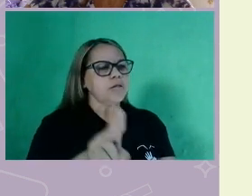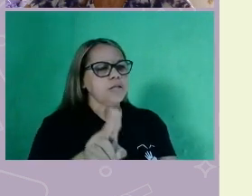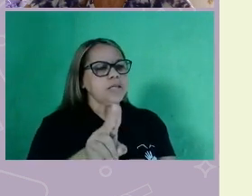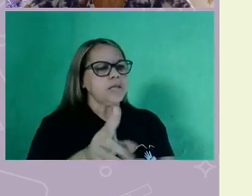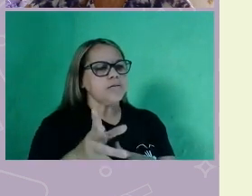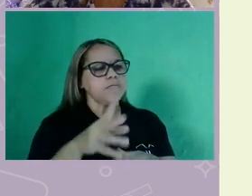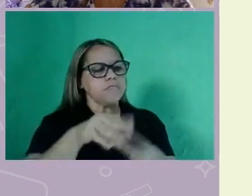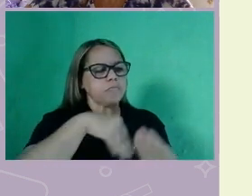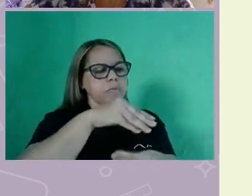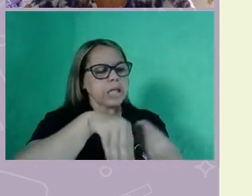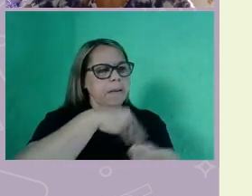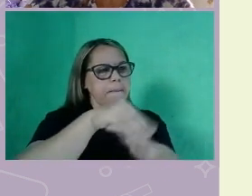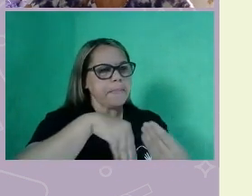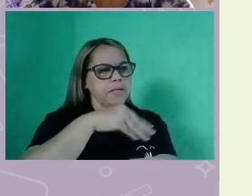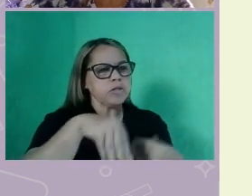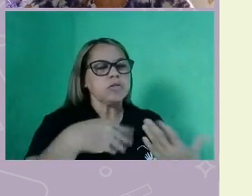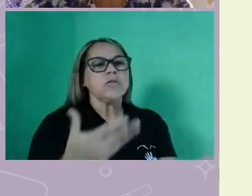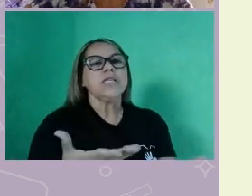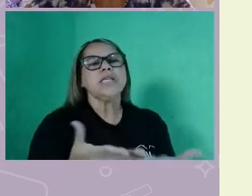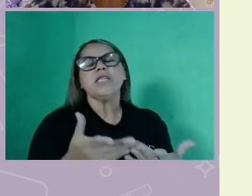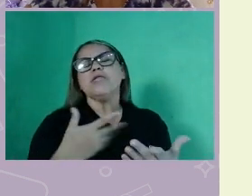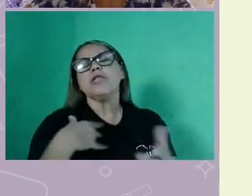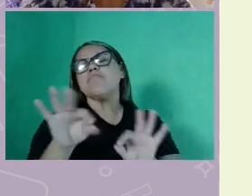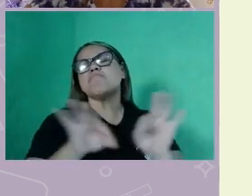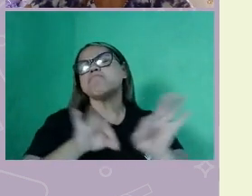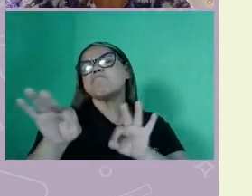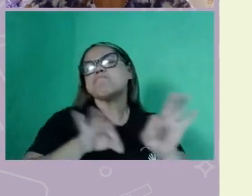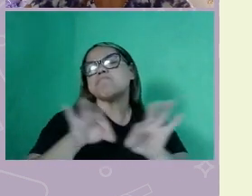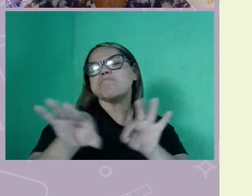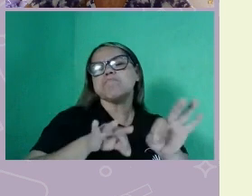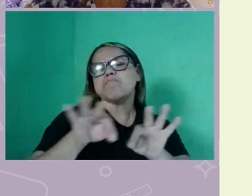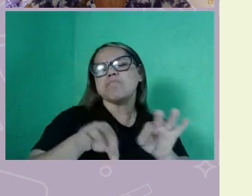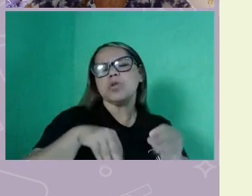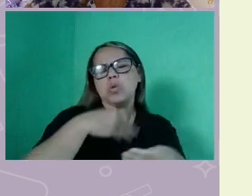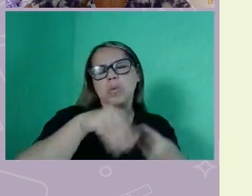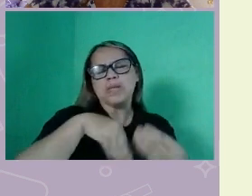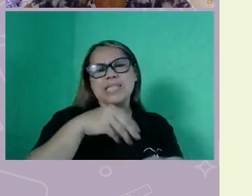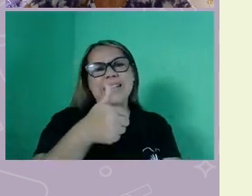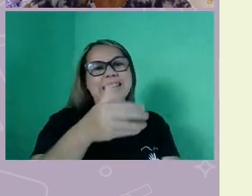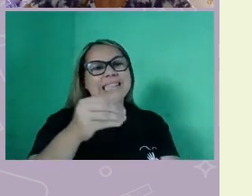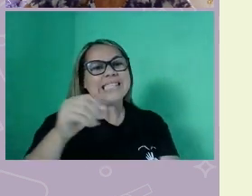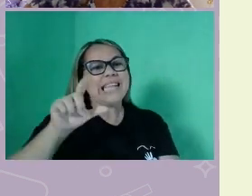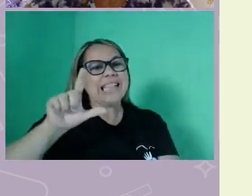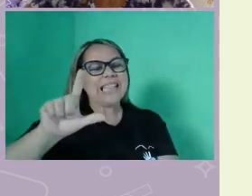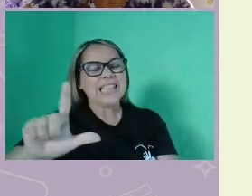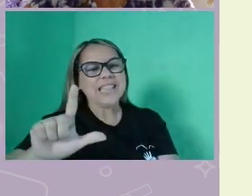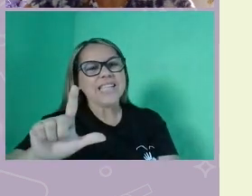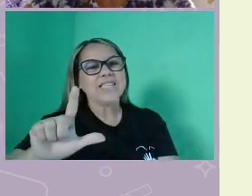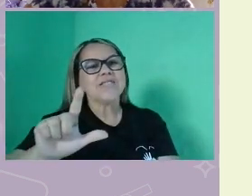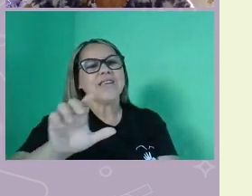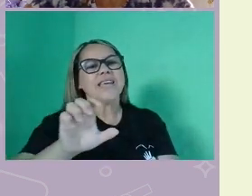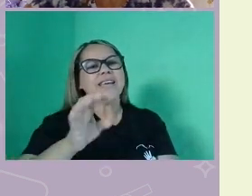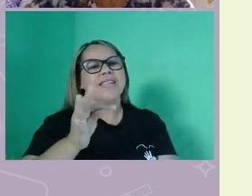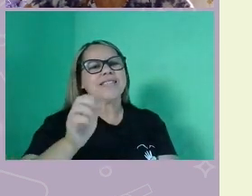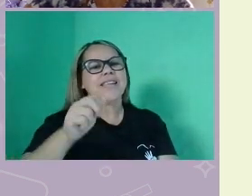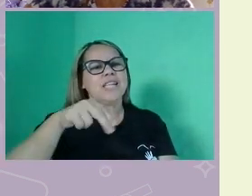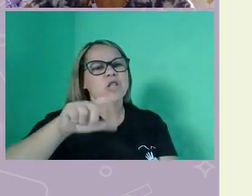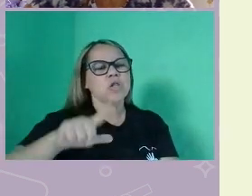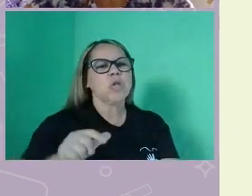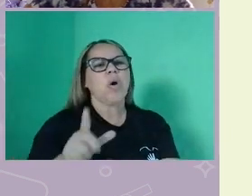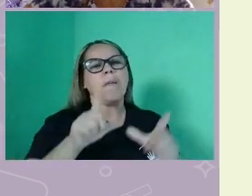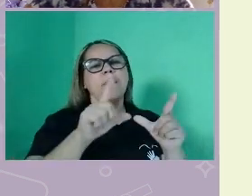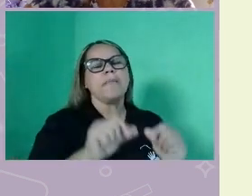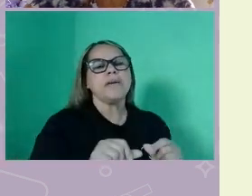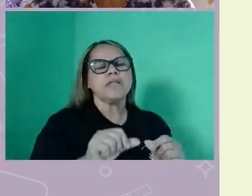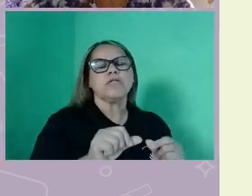então ele preparou uma solução né de 100 litros de etanol menos diluído de